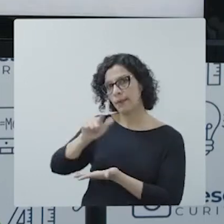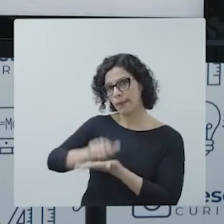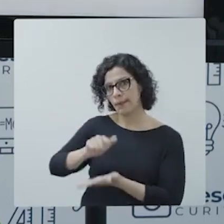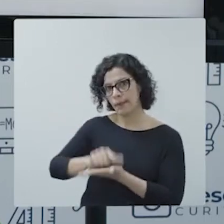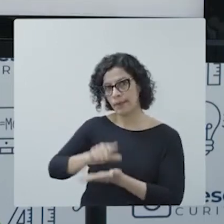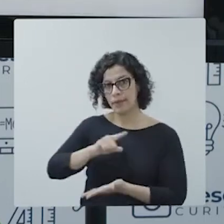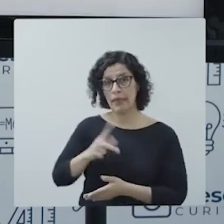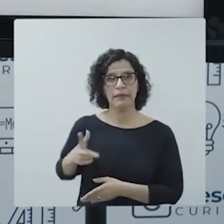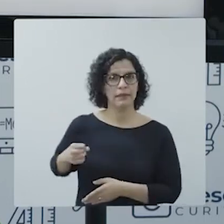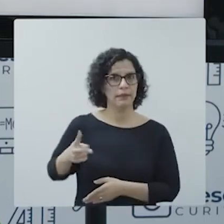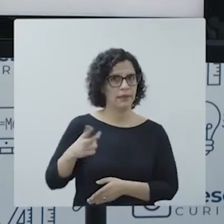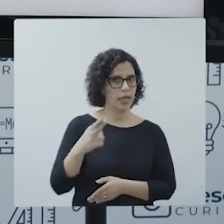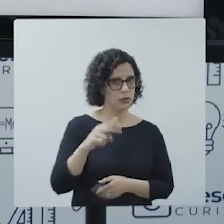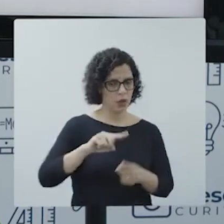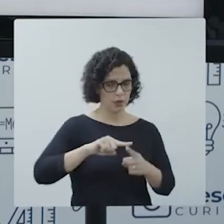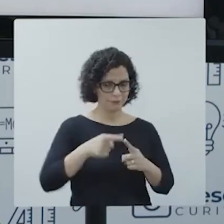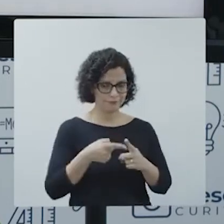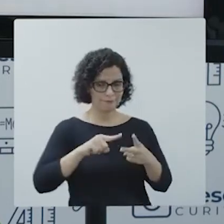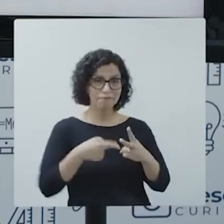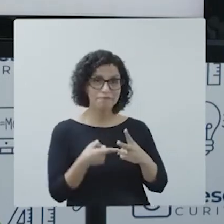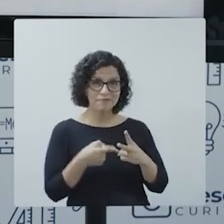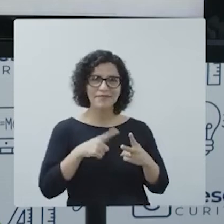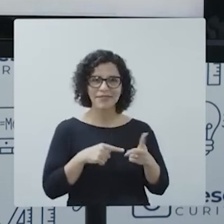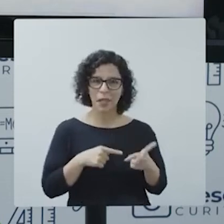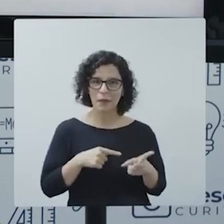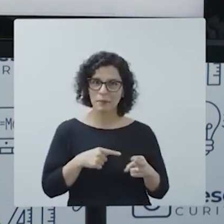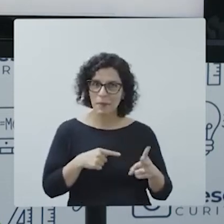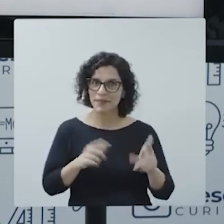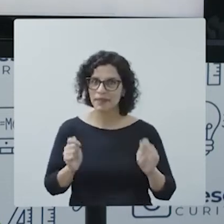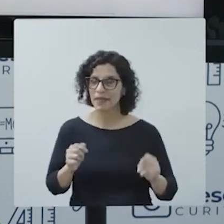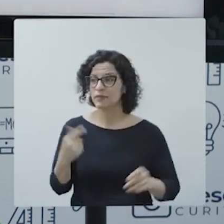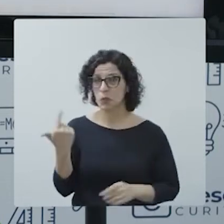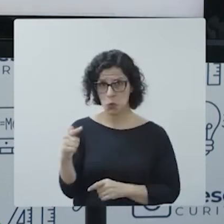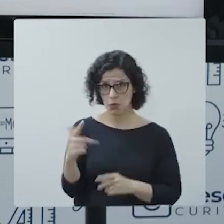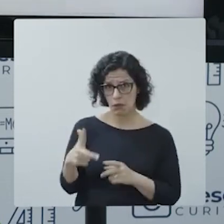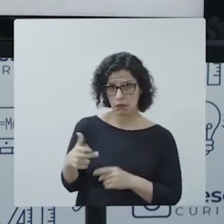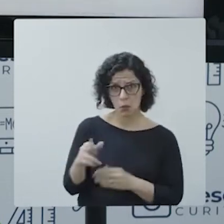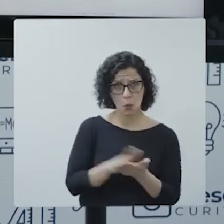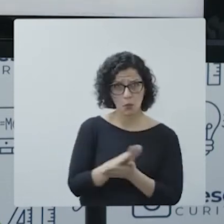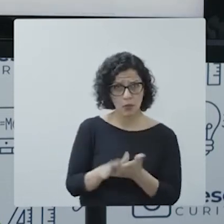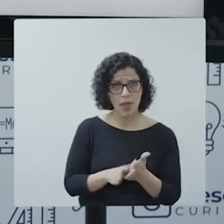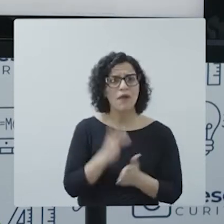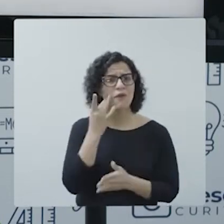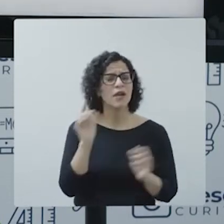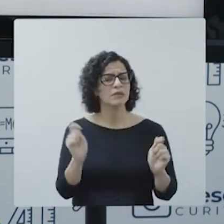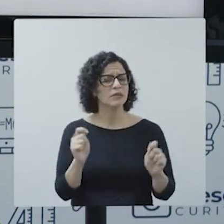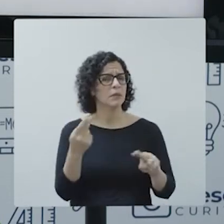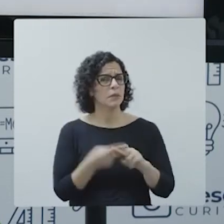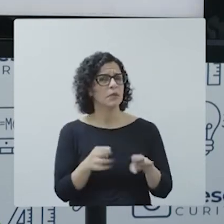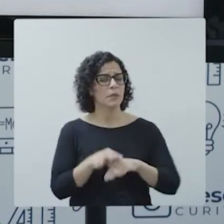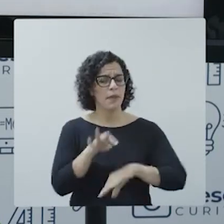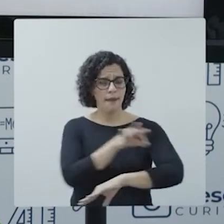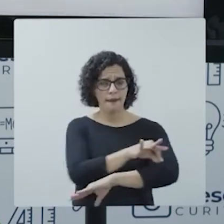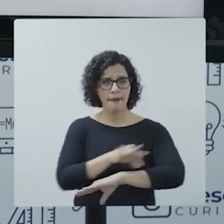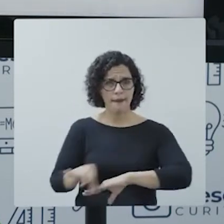aqui uma tesoura sem ponta, e se você não tiver, ou for mais fácil para você, pode utilizar também